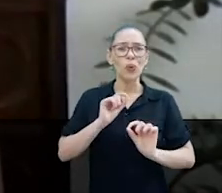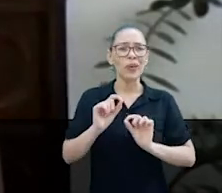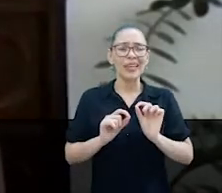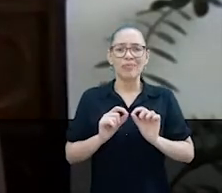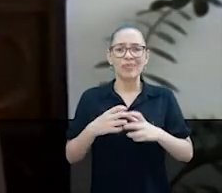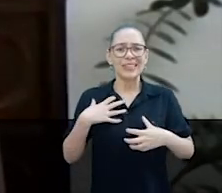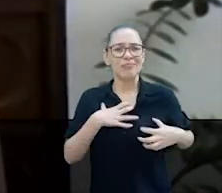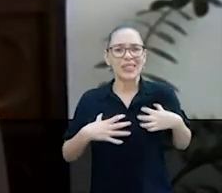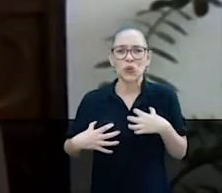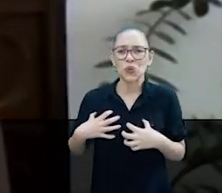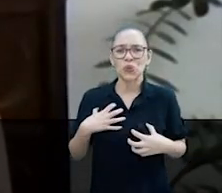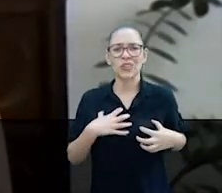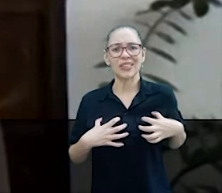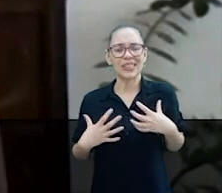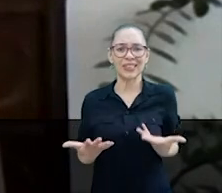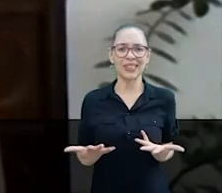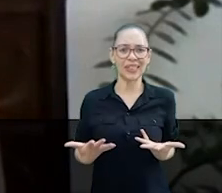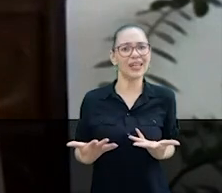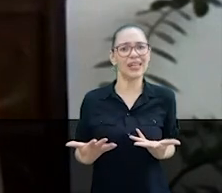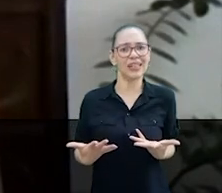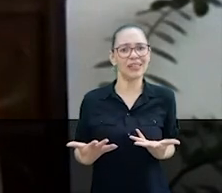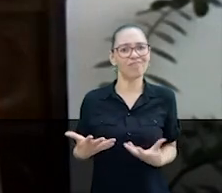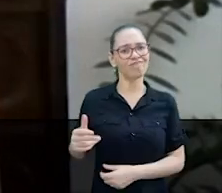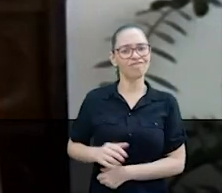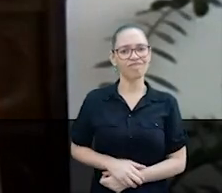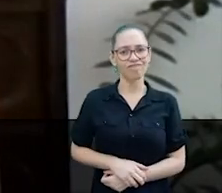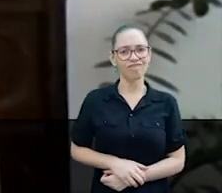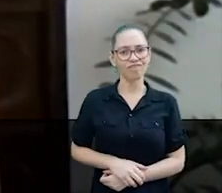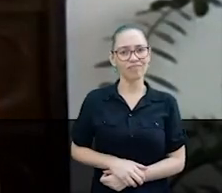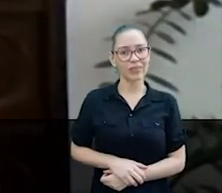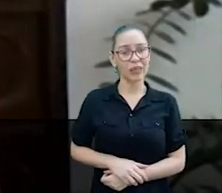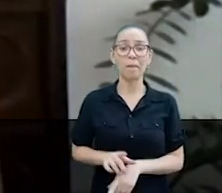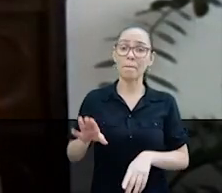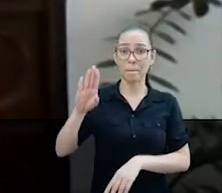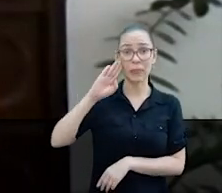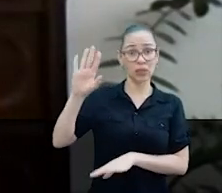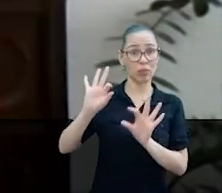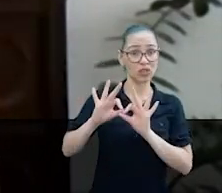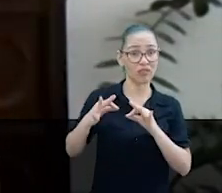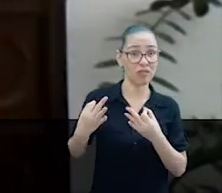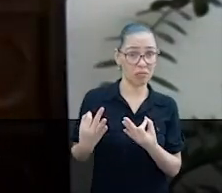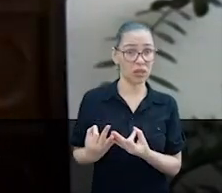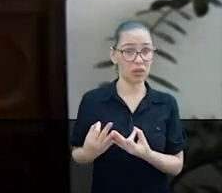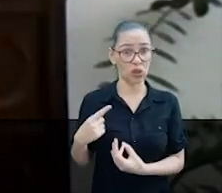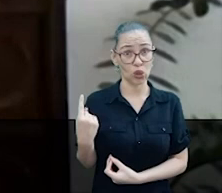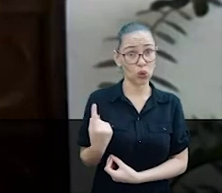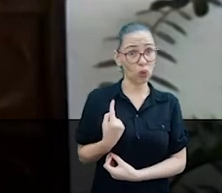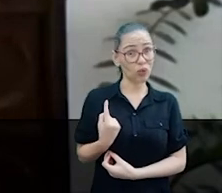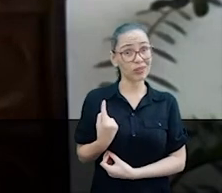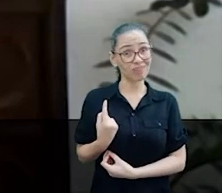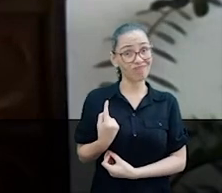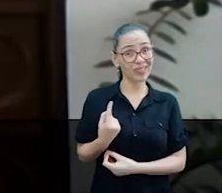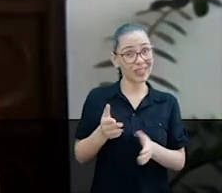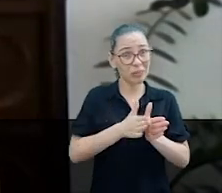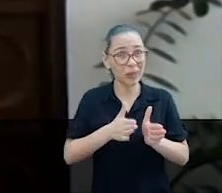impunidade, eu acho que mais do que uma questão pessoal que impacta a